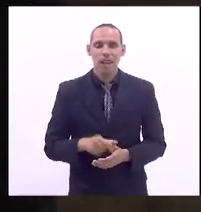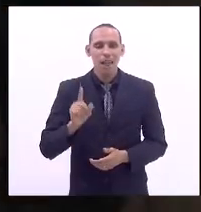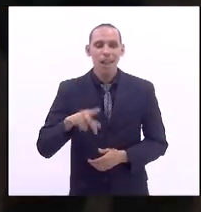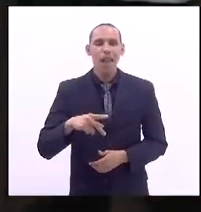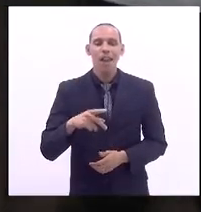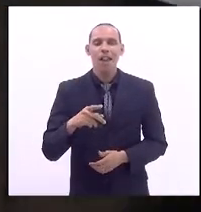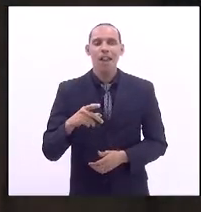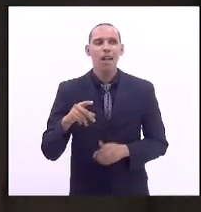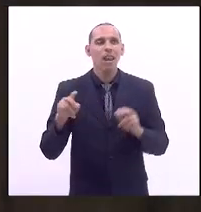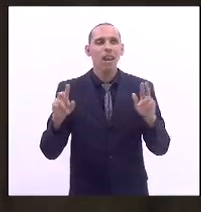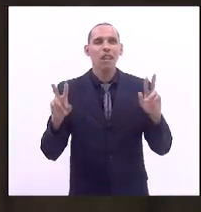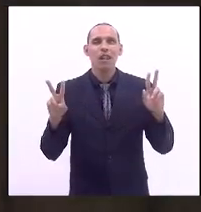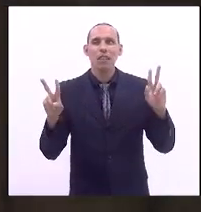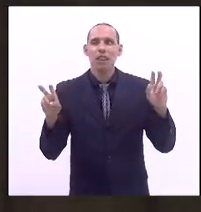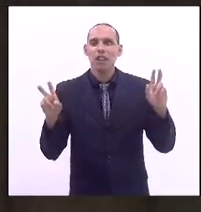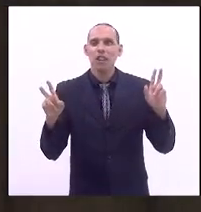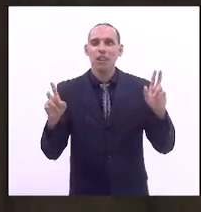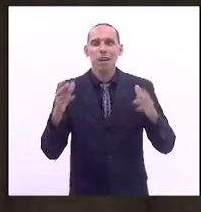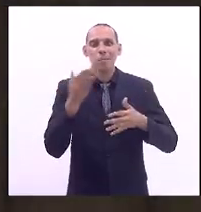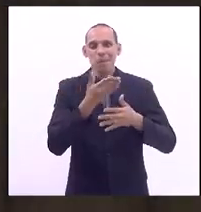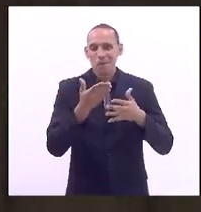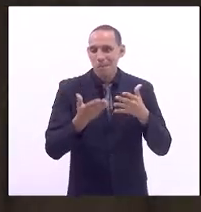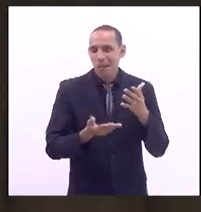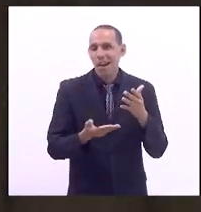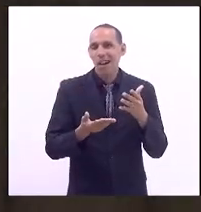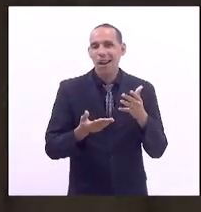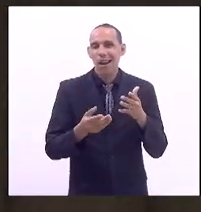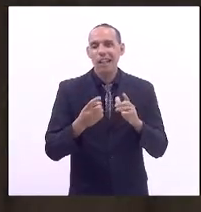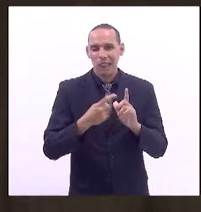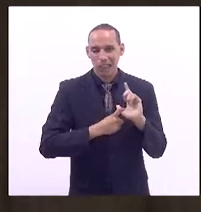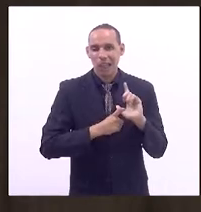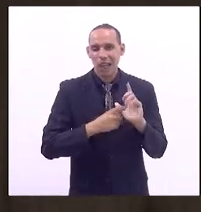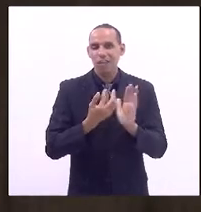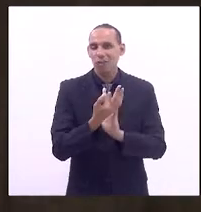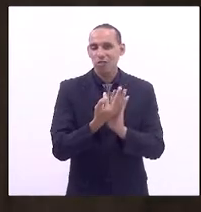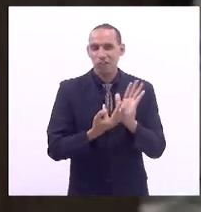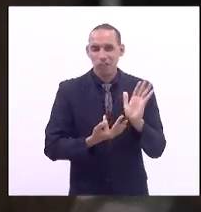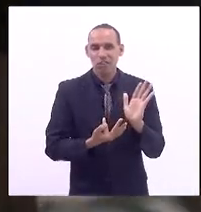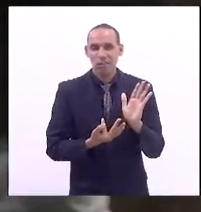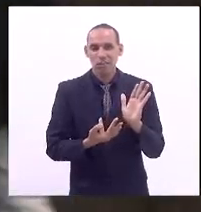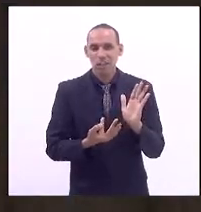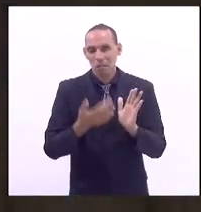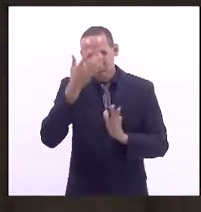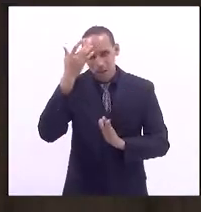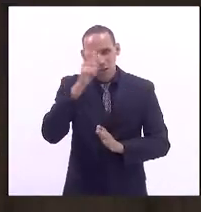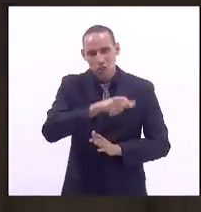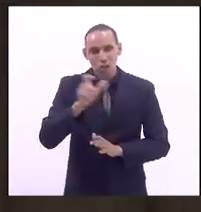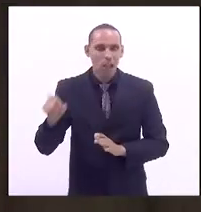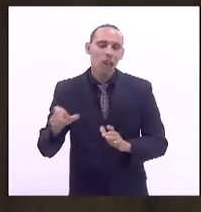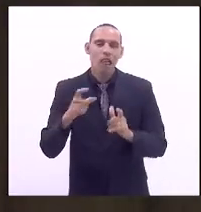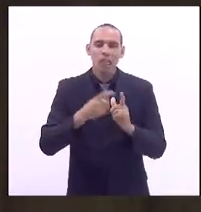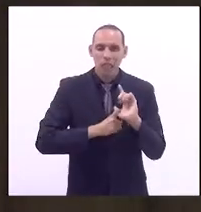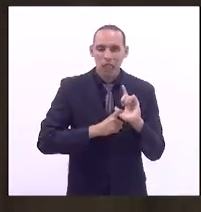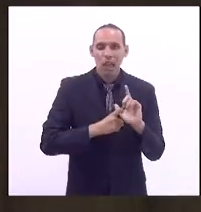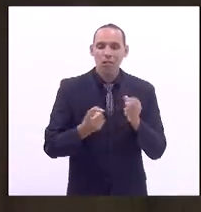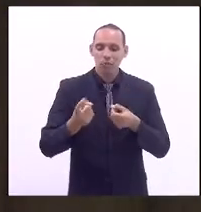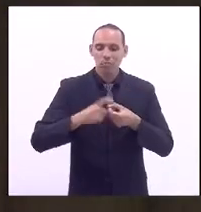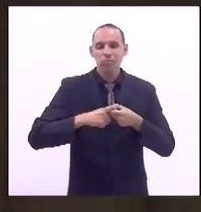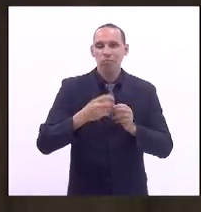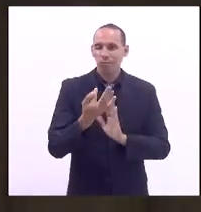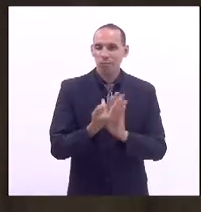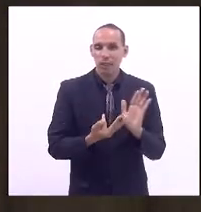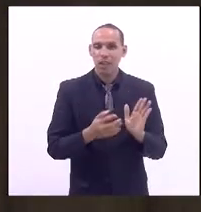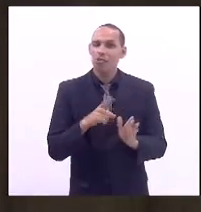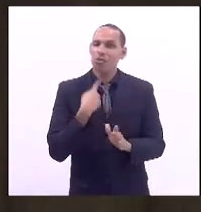o que é o tema do parcelamento de débitos fiscais dos devedores em recuperação fiscal nós